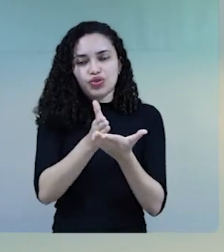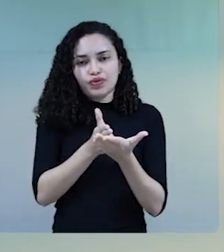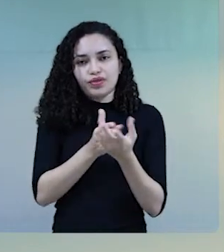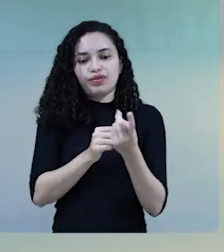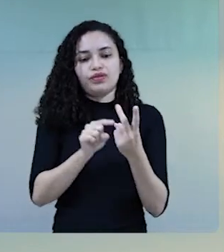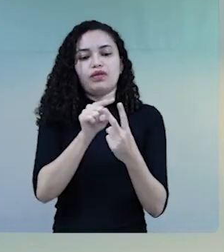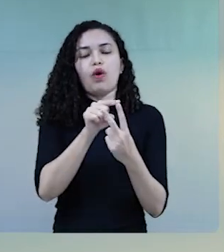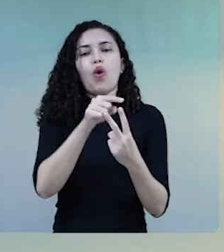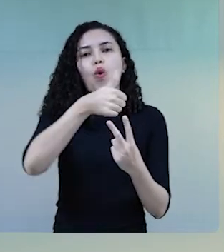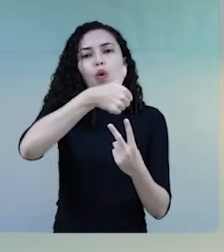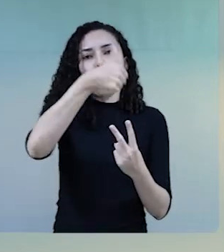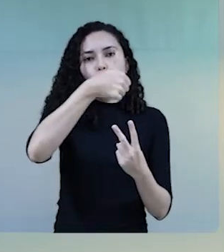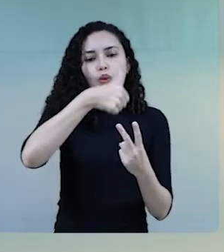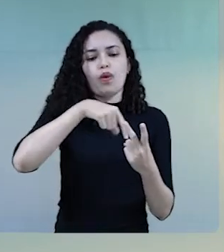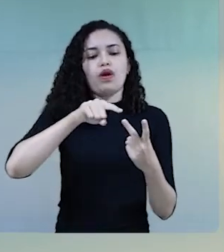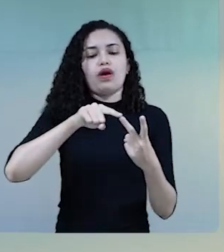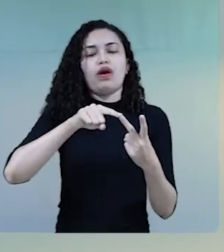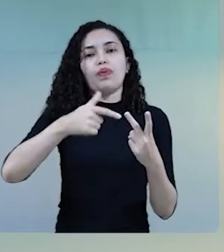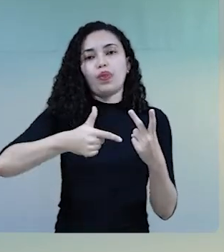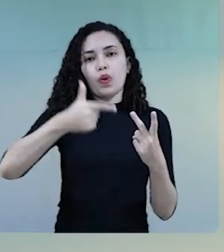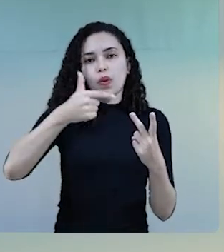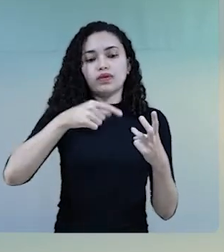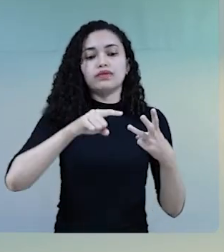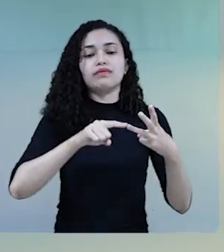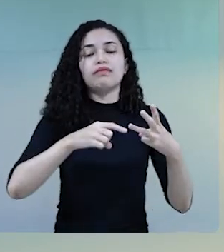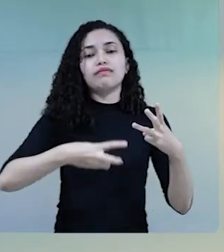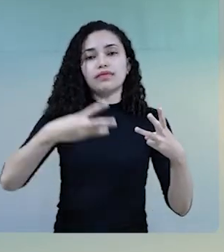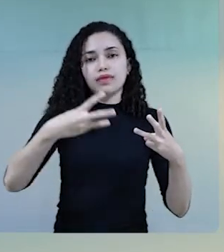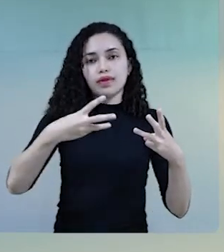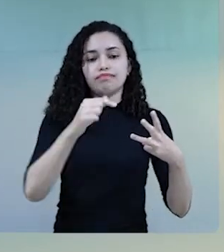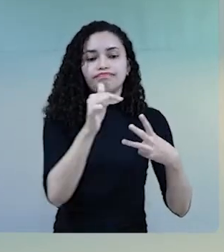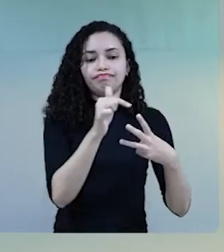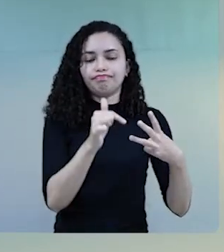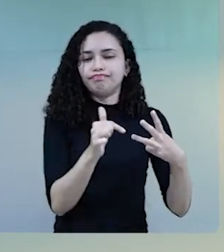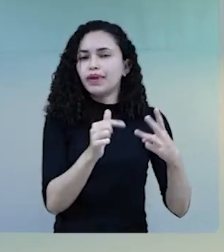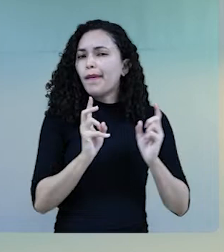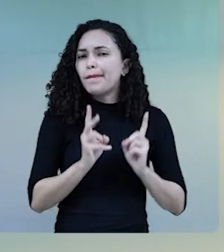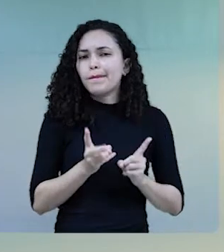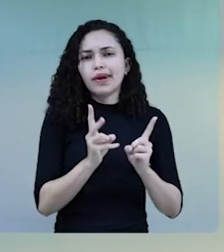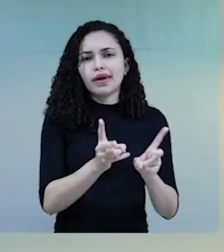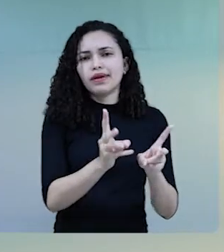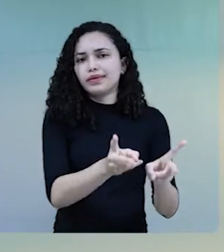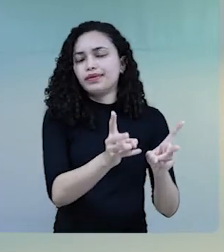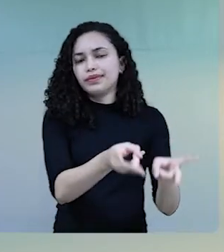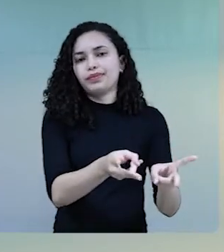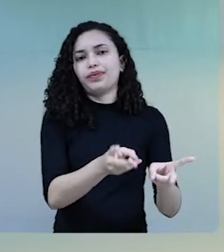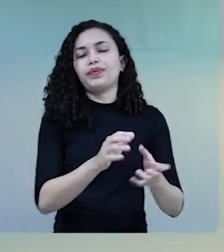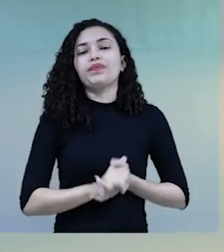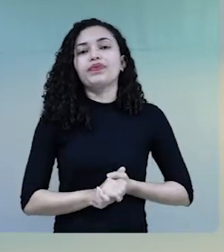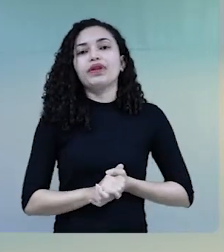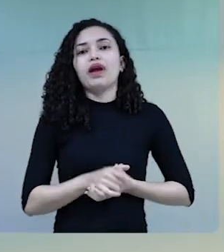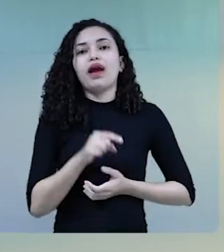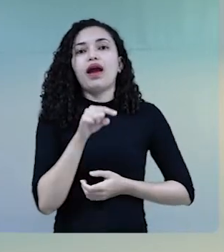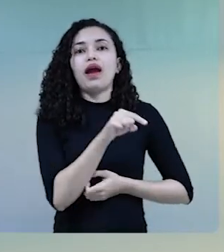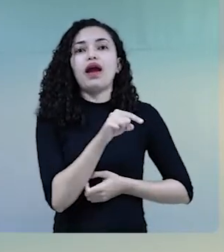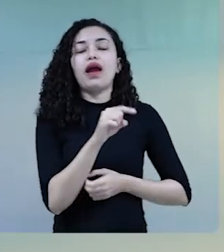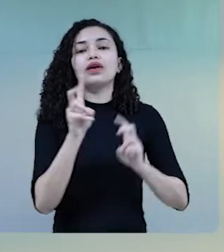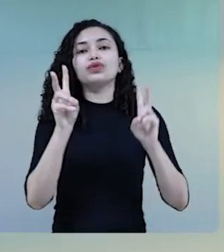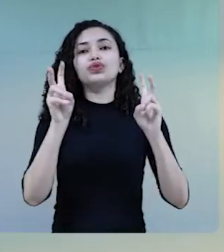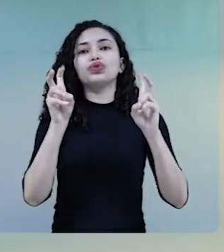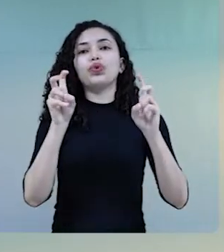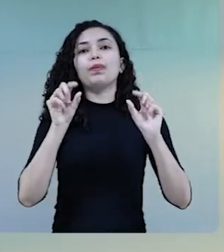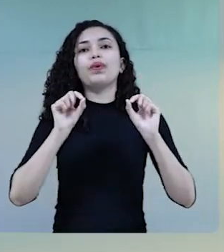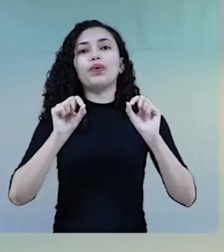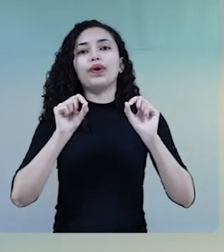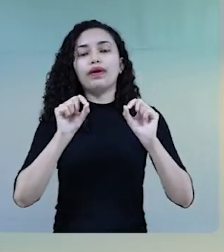elétrica 2 e na corrente elétrica 3, tá bom? Do mesmo jeito, existe uma propriedade importante que é sobre a tensão elétrica,